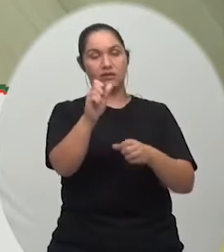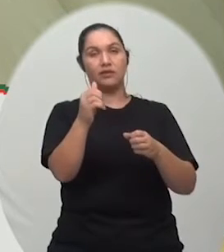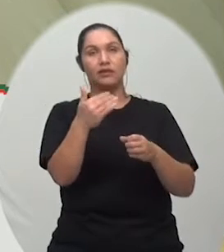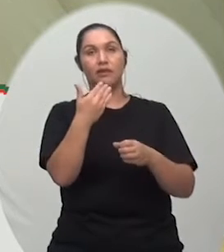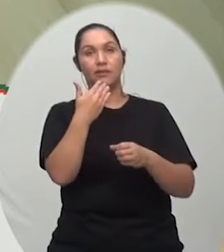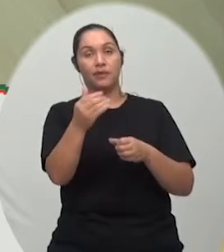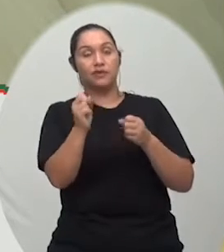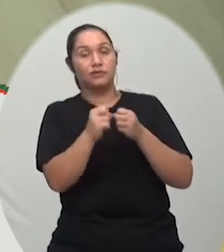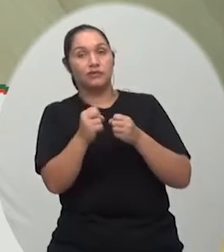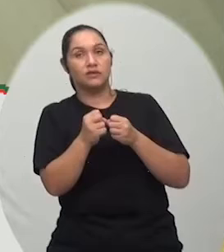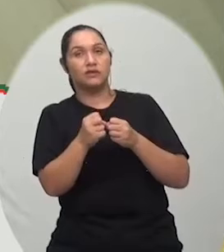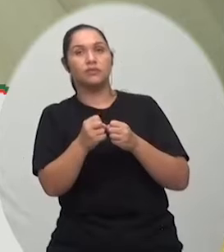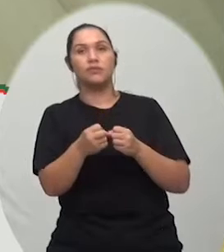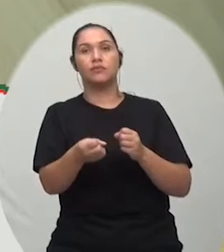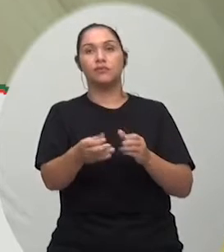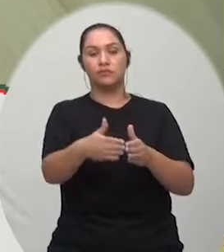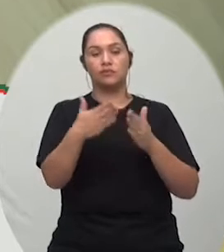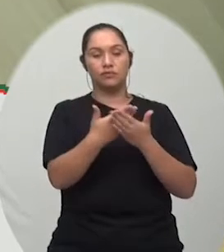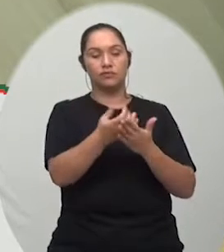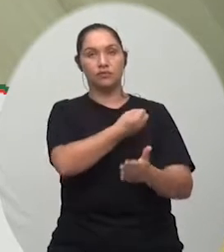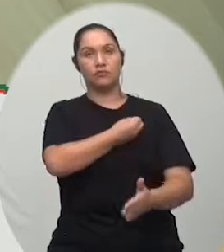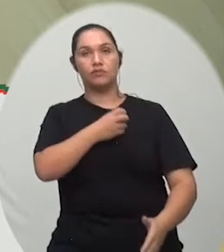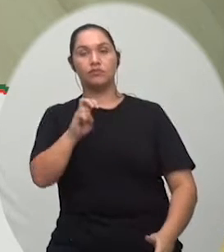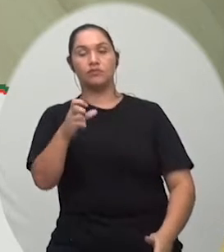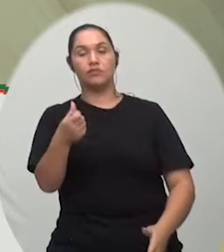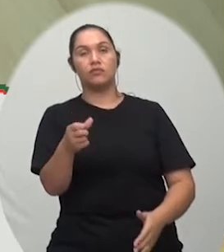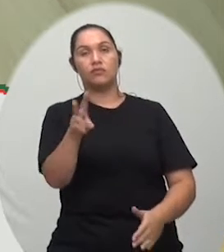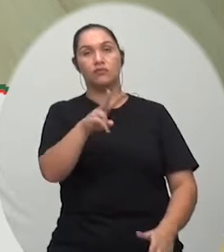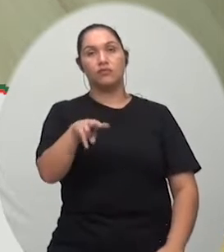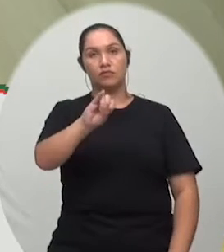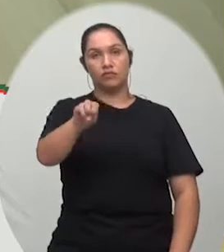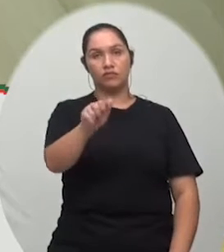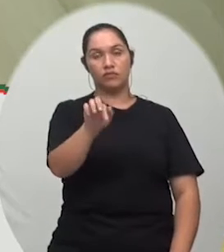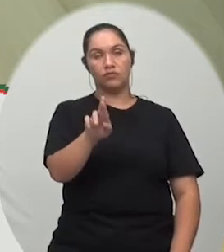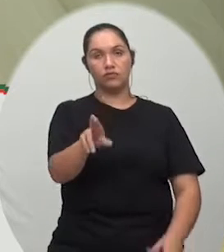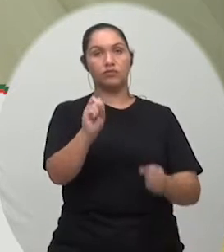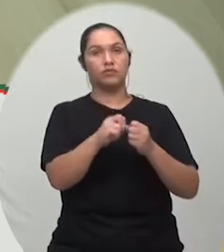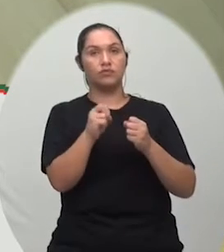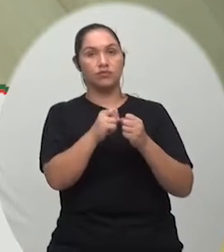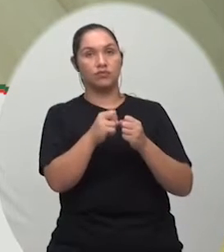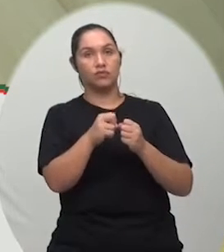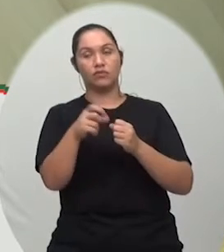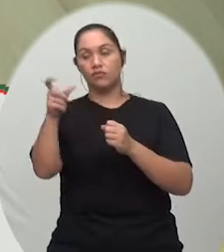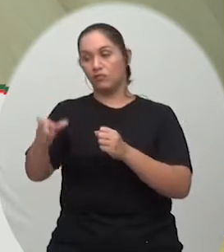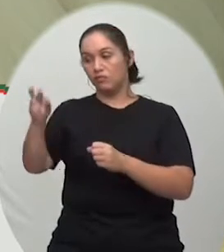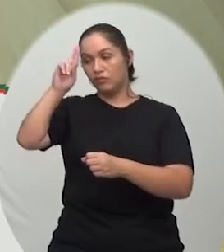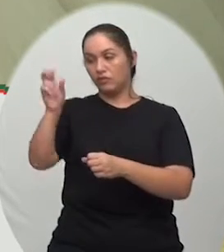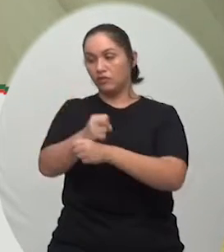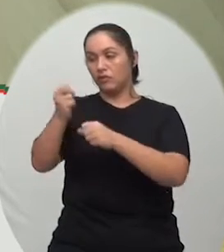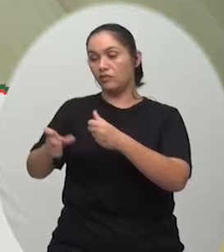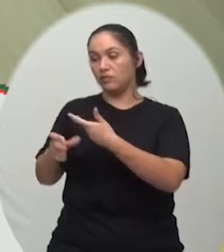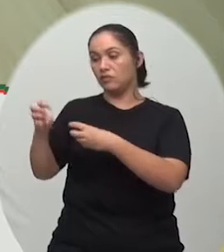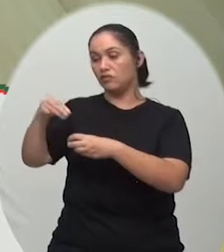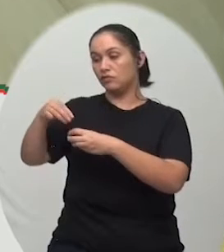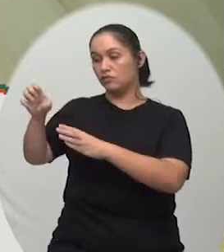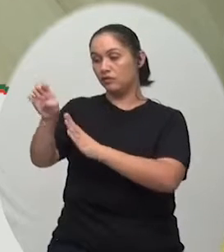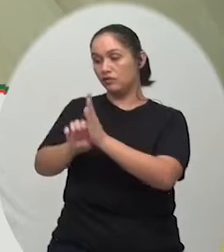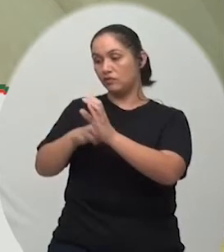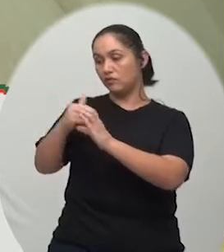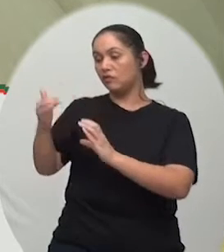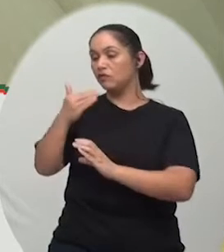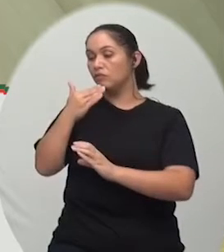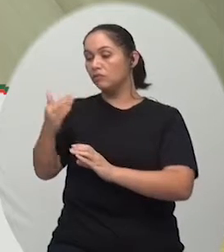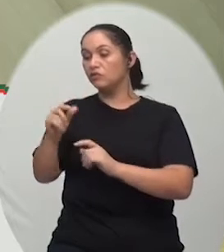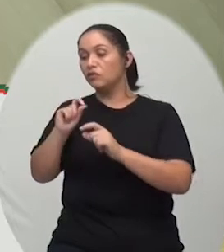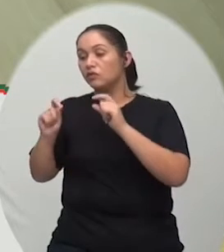Requerimento número 96/19, autoria vereador Jair Alexandre, assunto: envio de expediente ao chefe do Poder Executivo Municipal, questionando